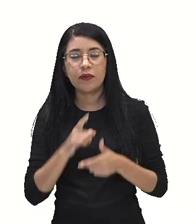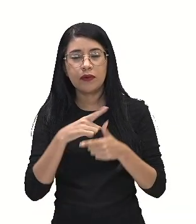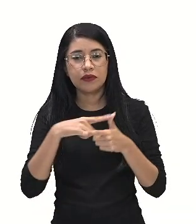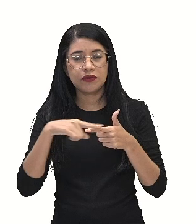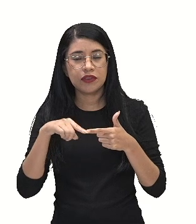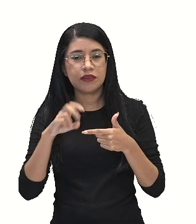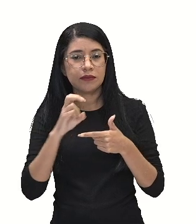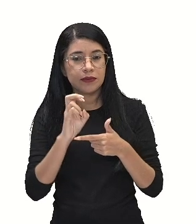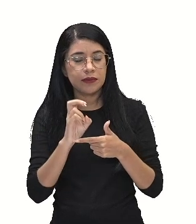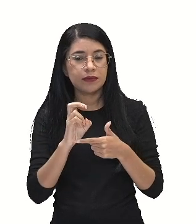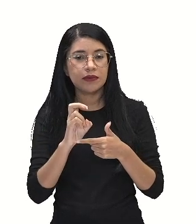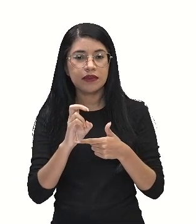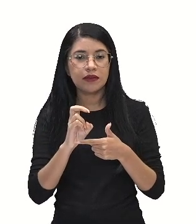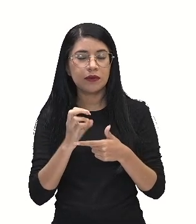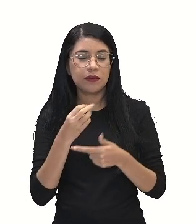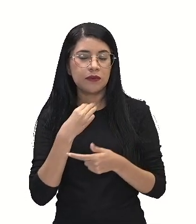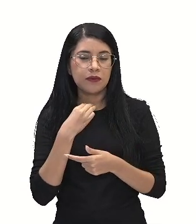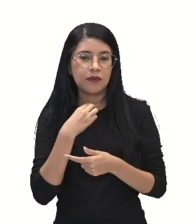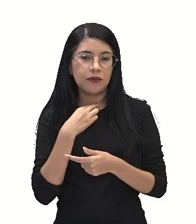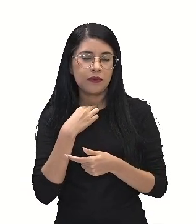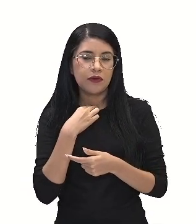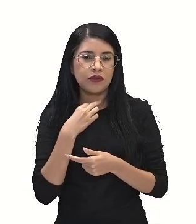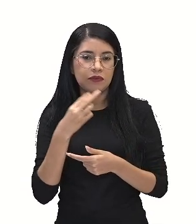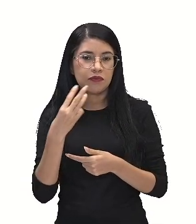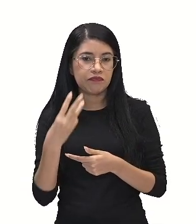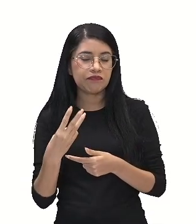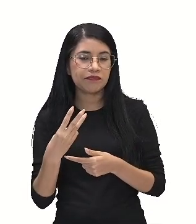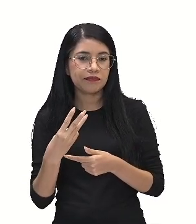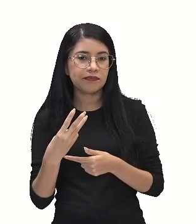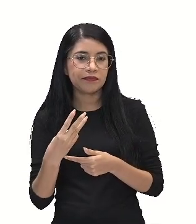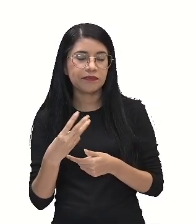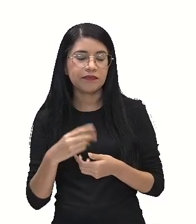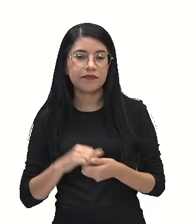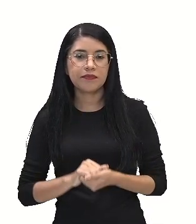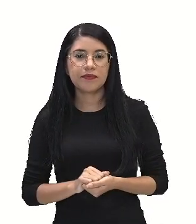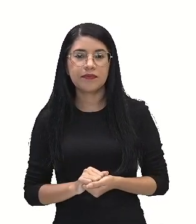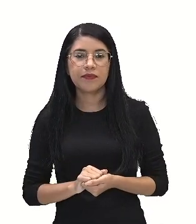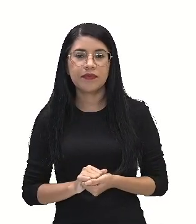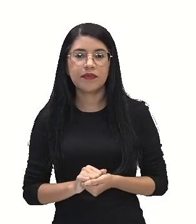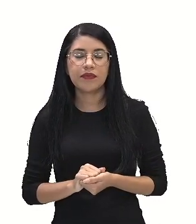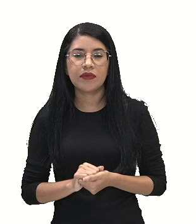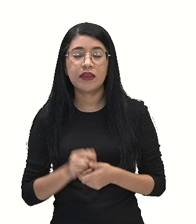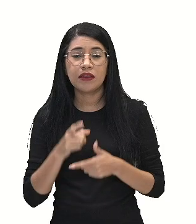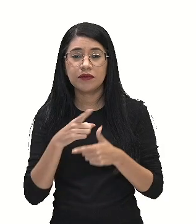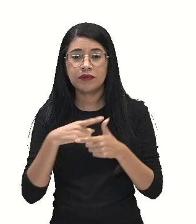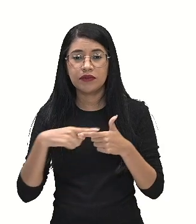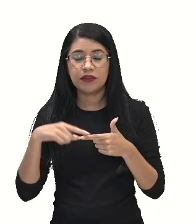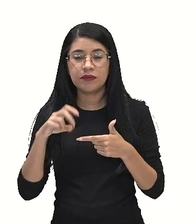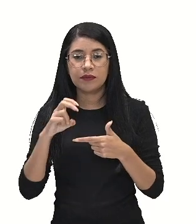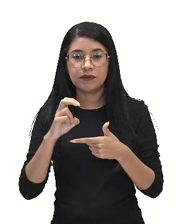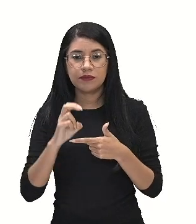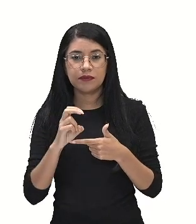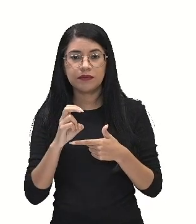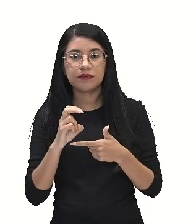por 3 não dá, tá bom? Por 3 vai dar número decimal. Então, vamos começar dividindo por 5.